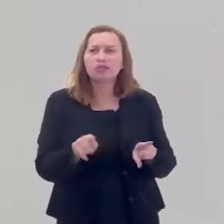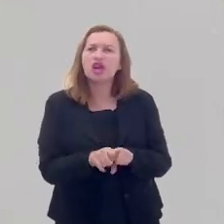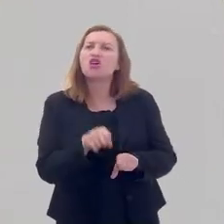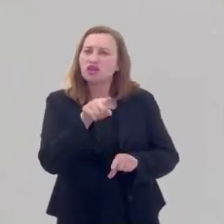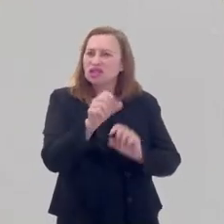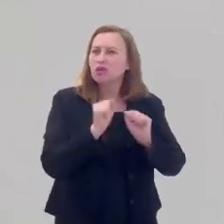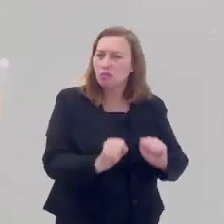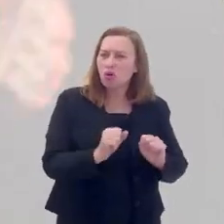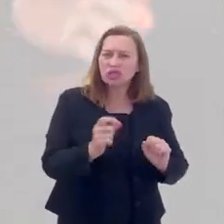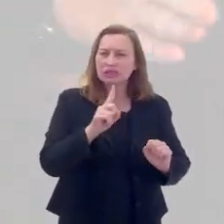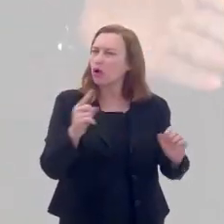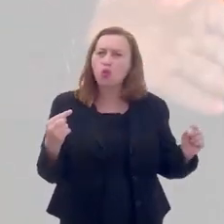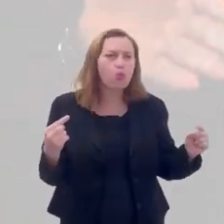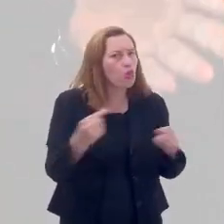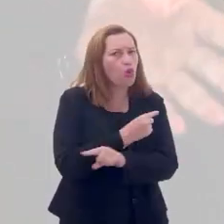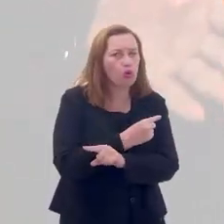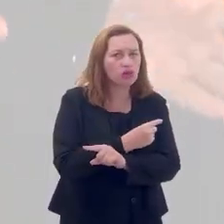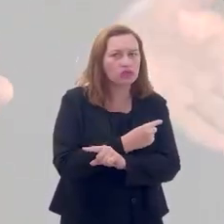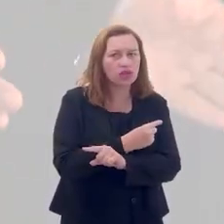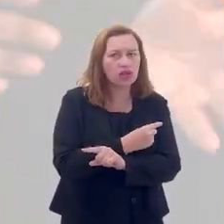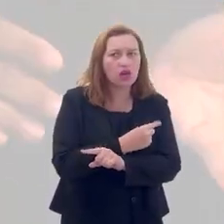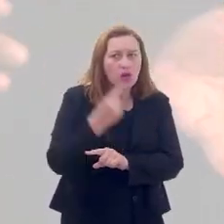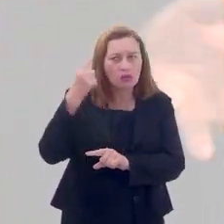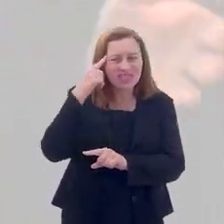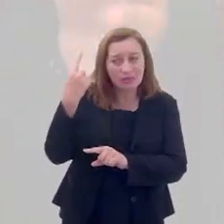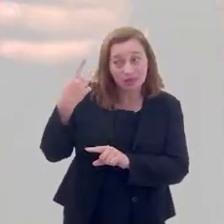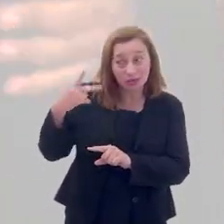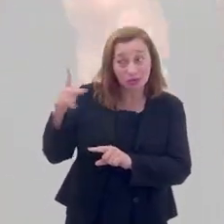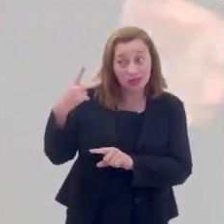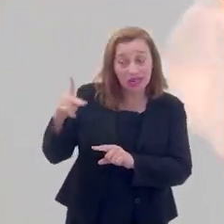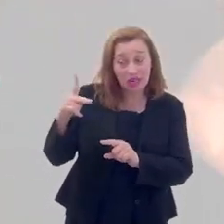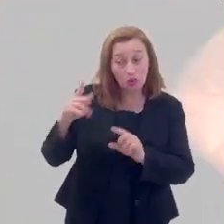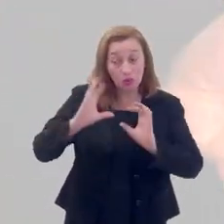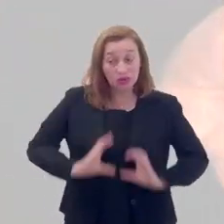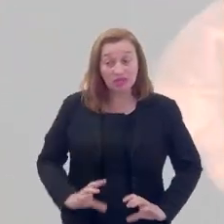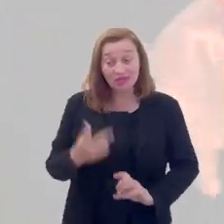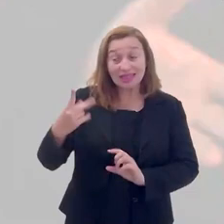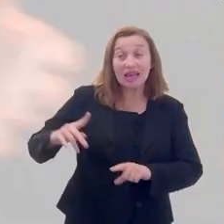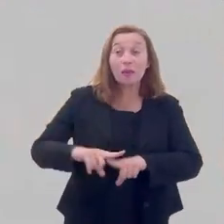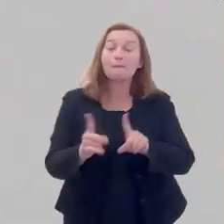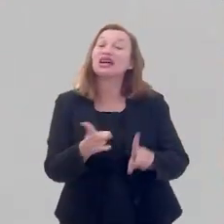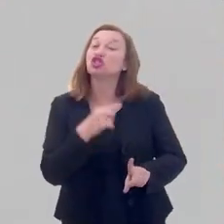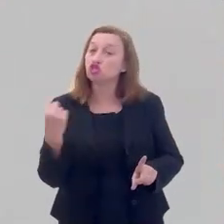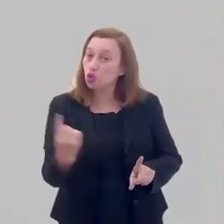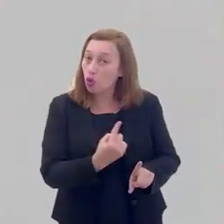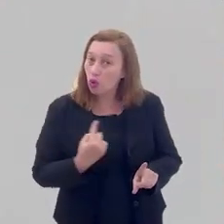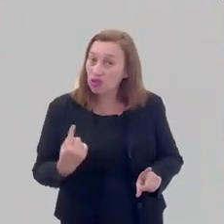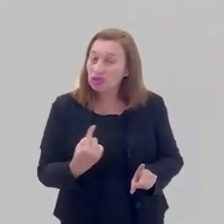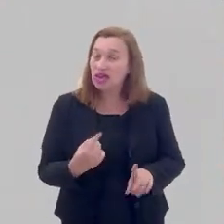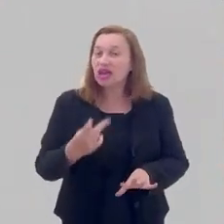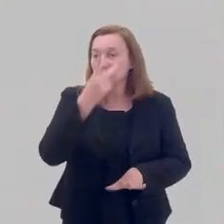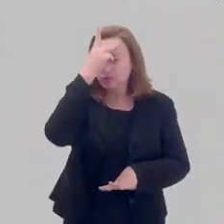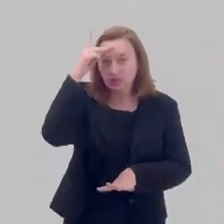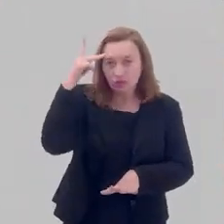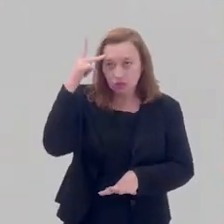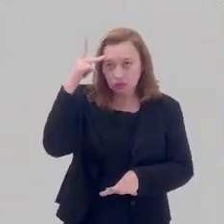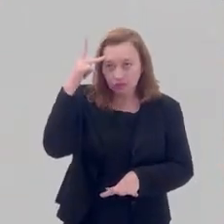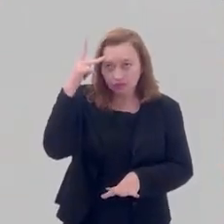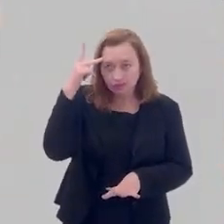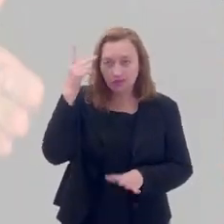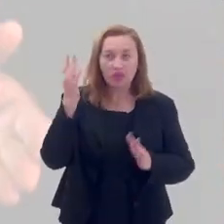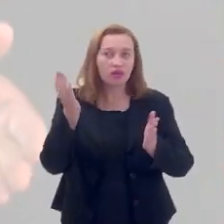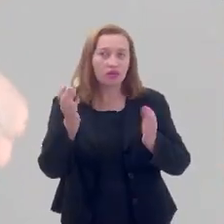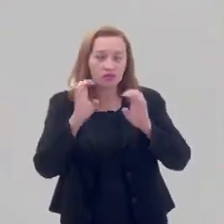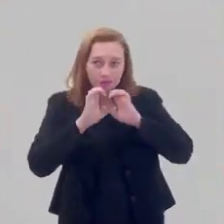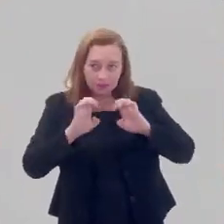o seguinte você pode não concordar com algumas linhas de pensamentos ou de comportamentos mas nós as pessoas